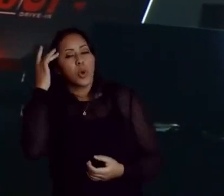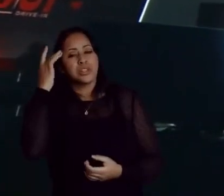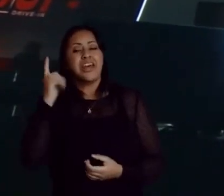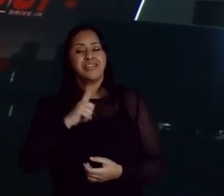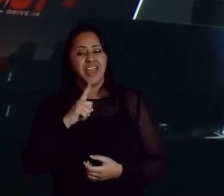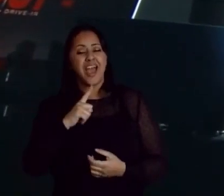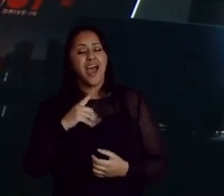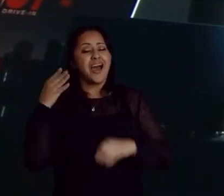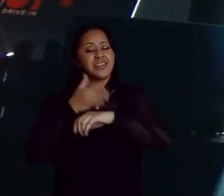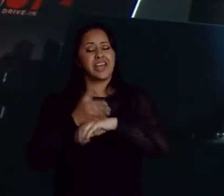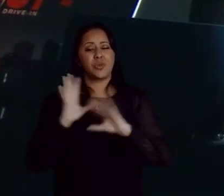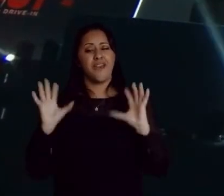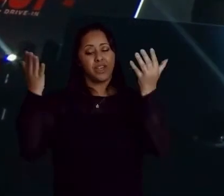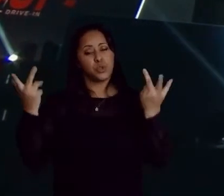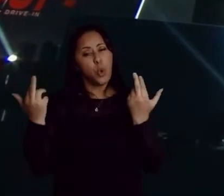sejam feitos.